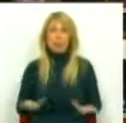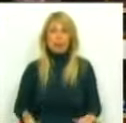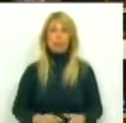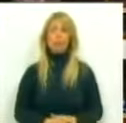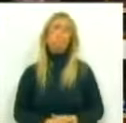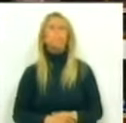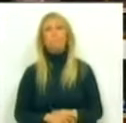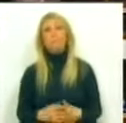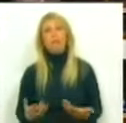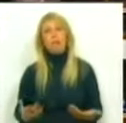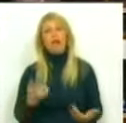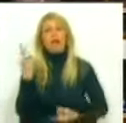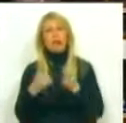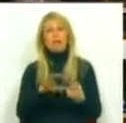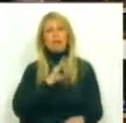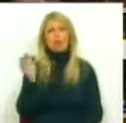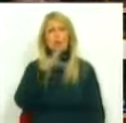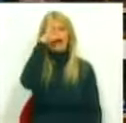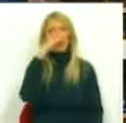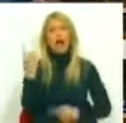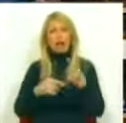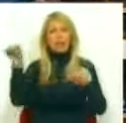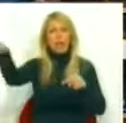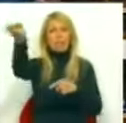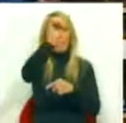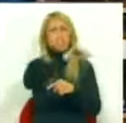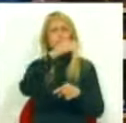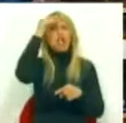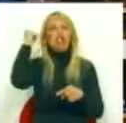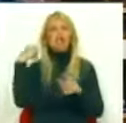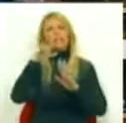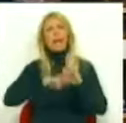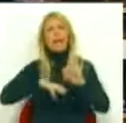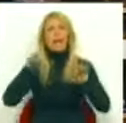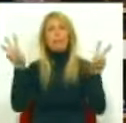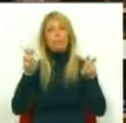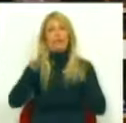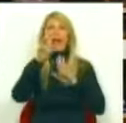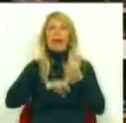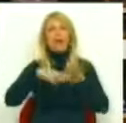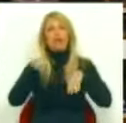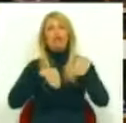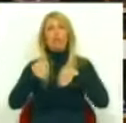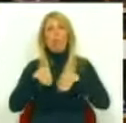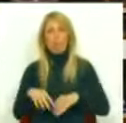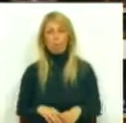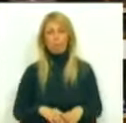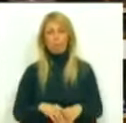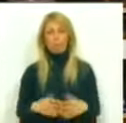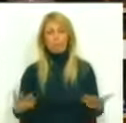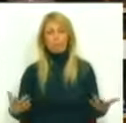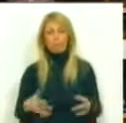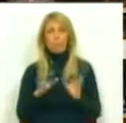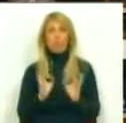Sr. Primeiro-Ministro, há quem se esqueça das regras do jogo. Há até quem se esqueça das regras do jogo que